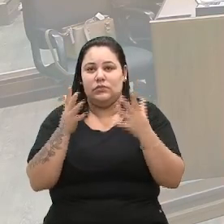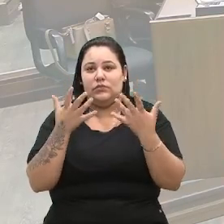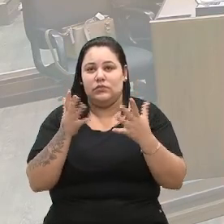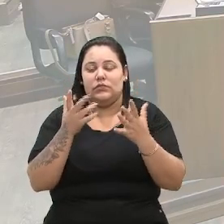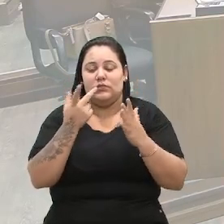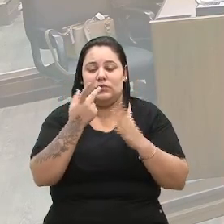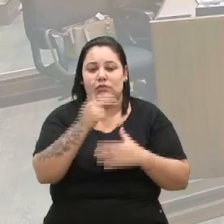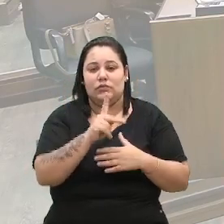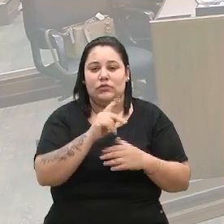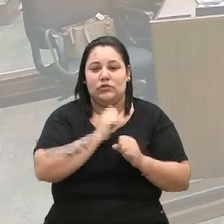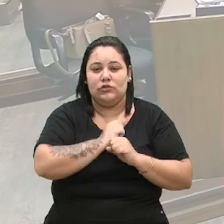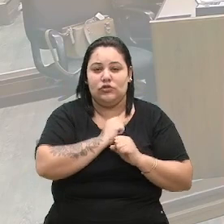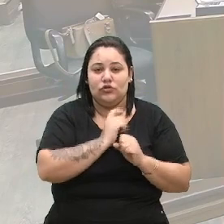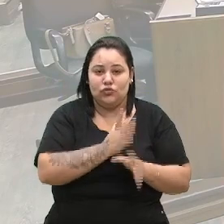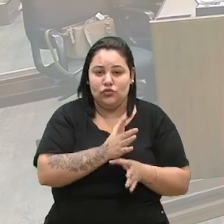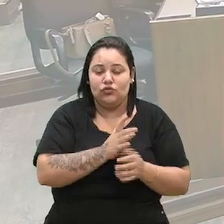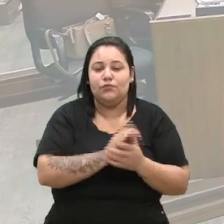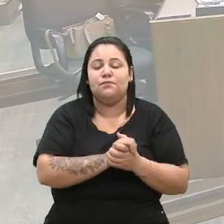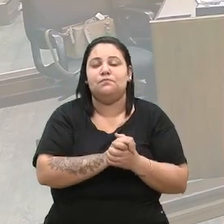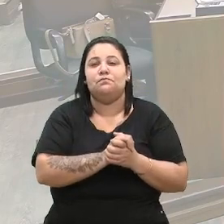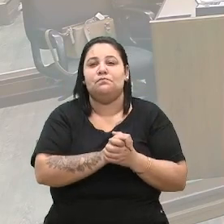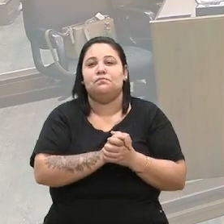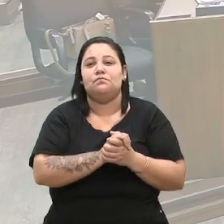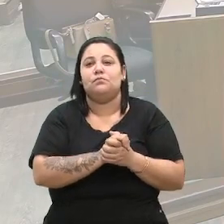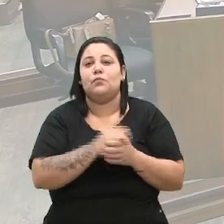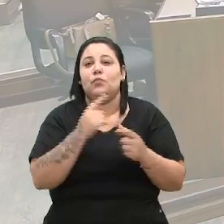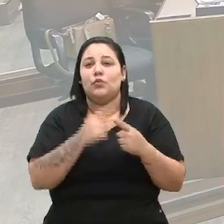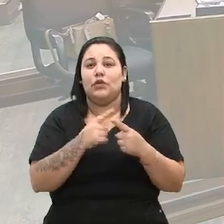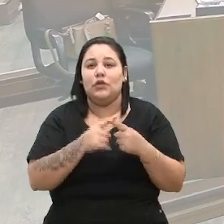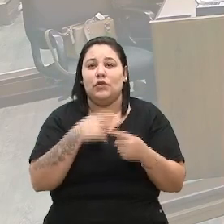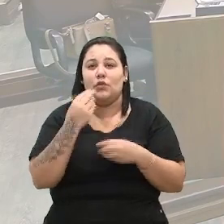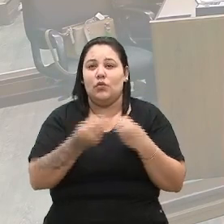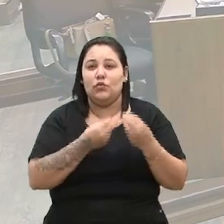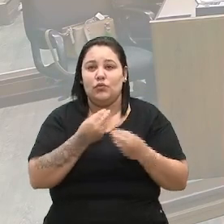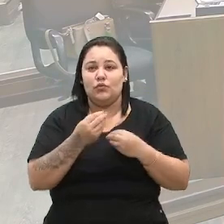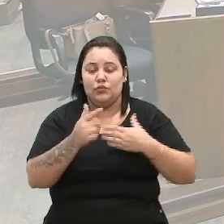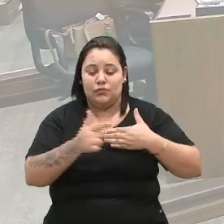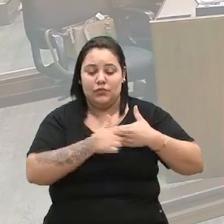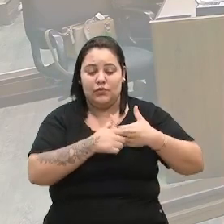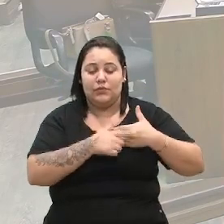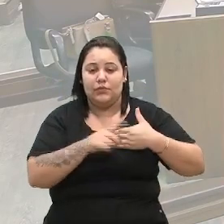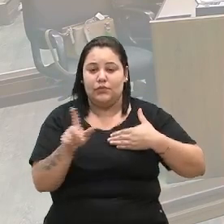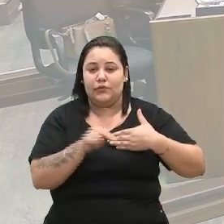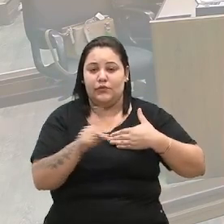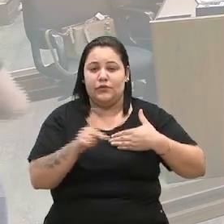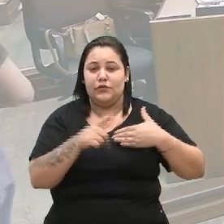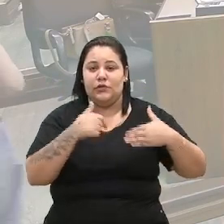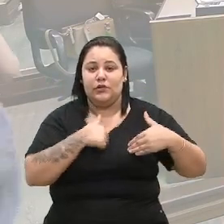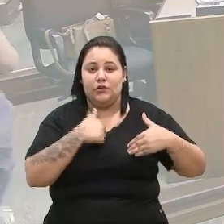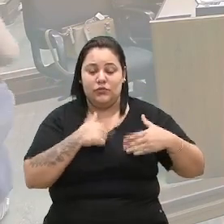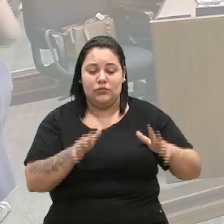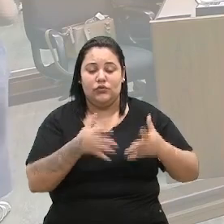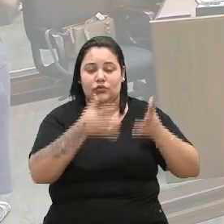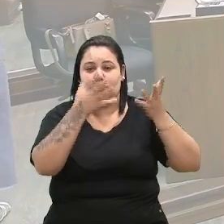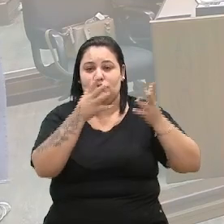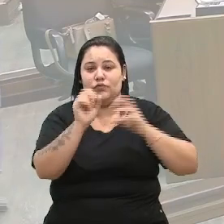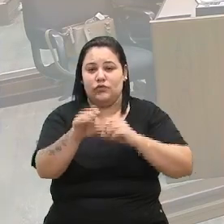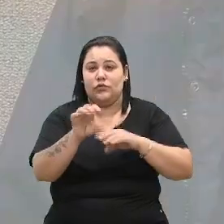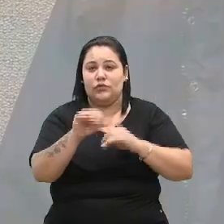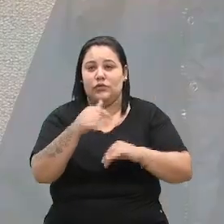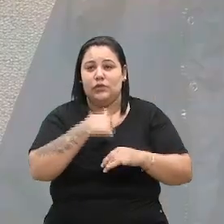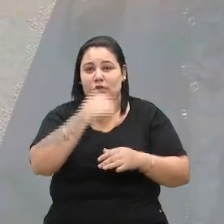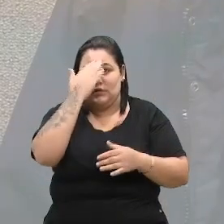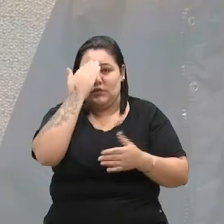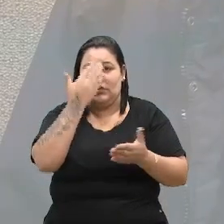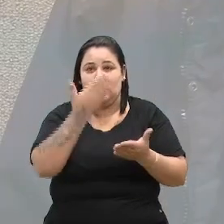iniciativa, porque também como professor sou um entusiasta da educação e acredito que seu